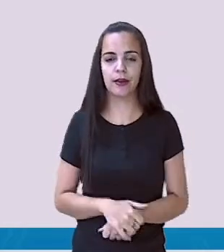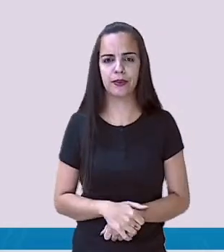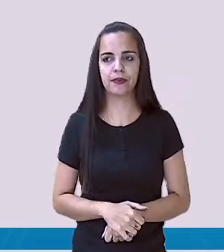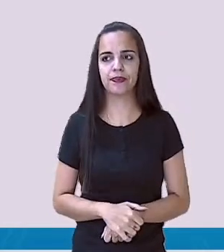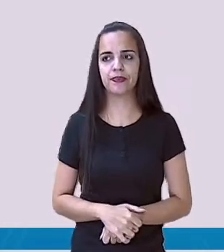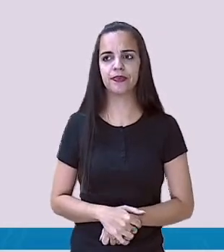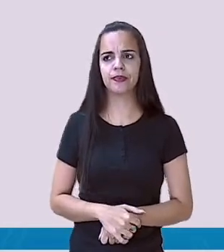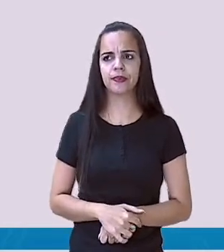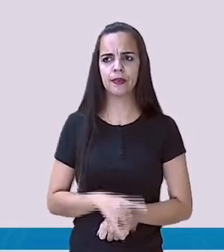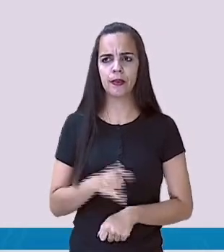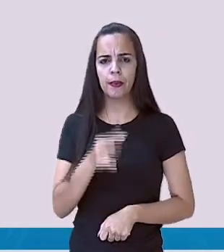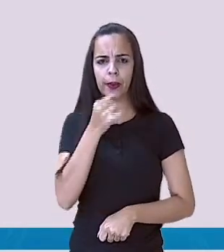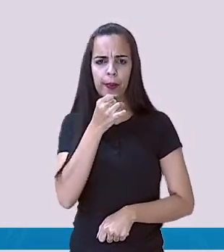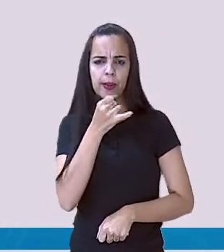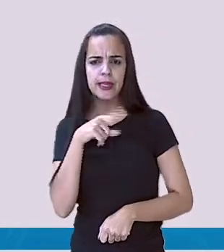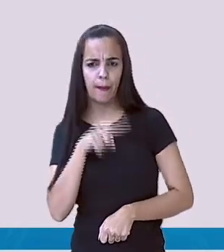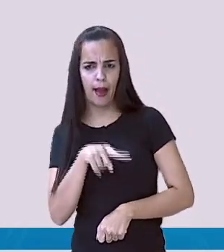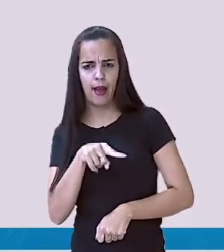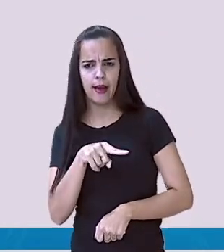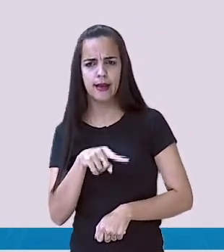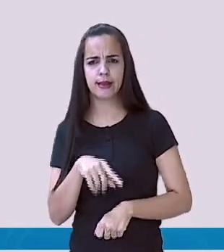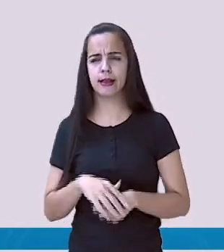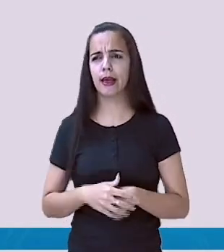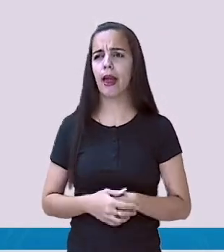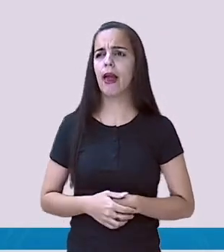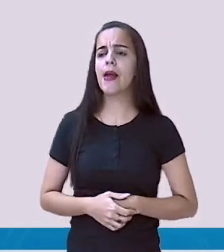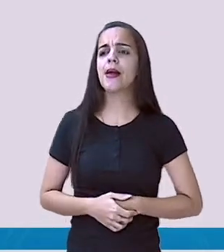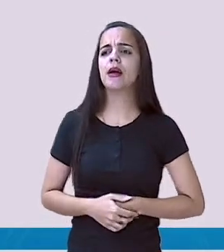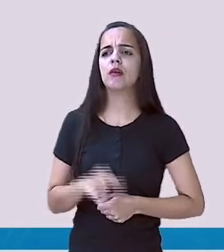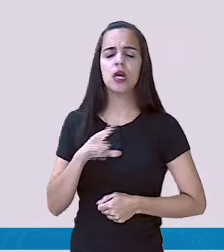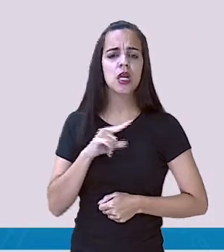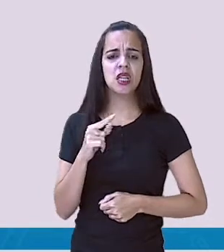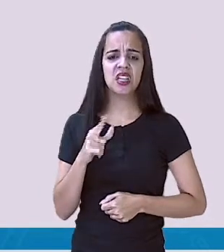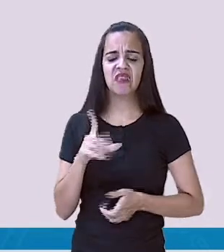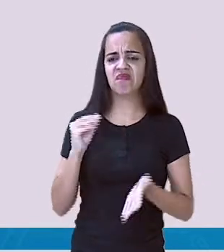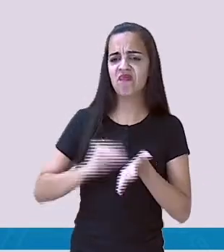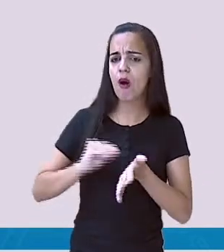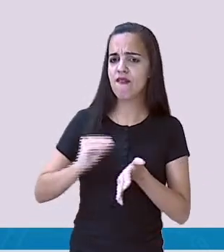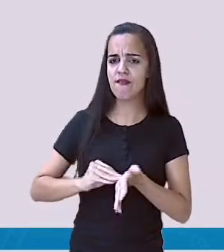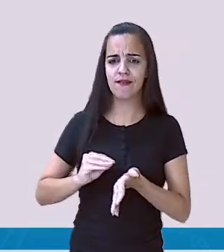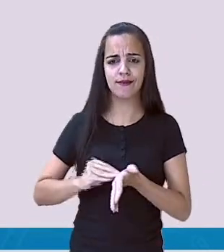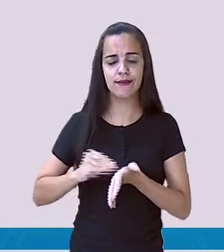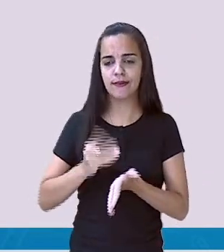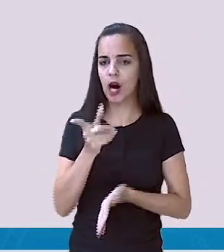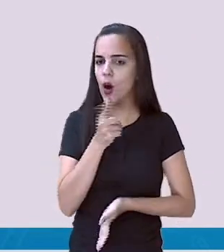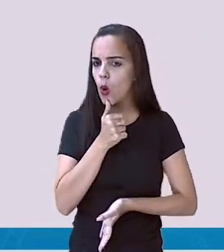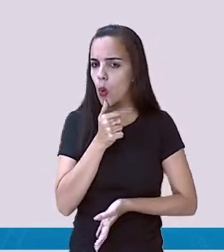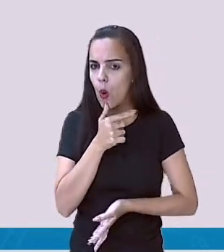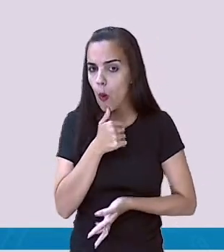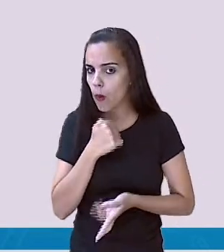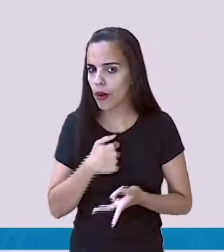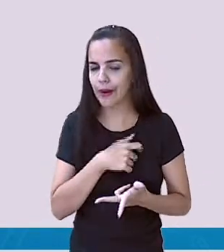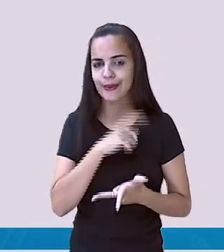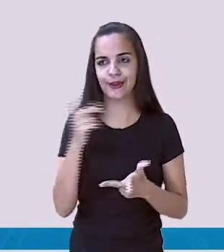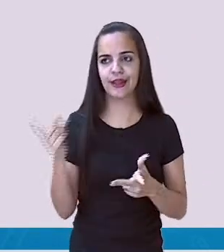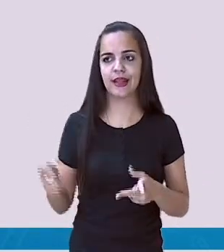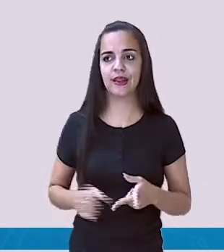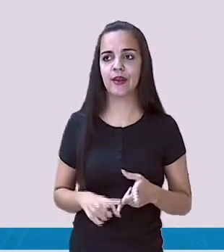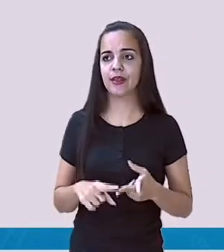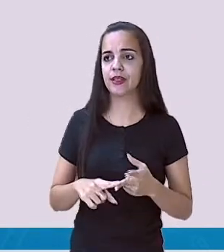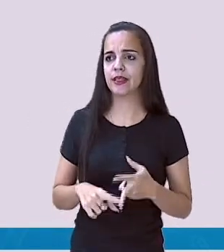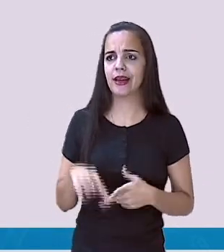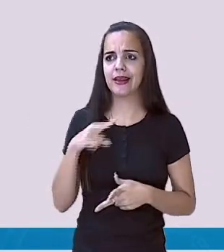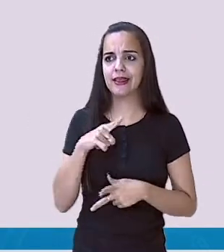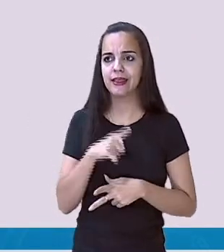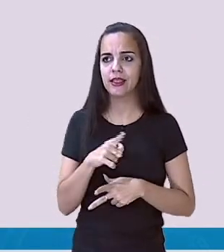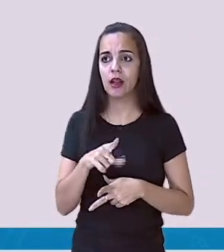deserto, né? Então, o deserto, ele tem uma falta de água, a gente não vai ver mar lá no deserto. Então, eu preciso saber